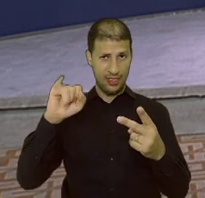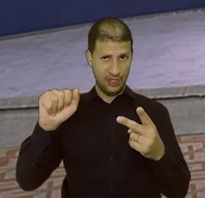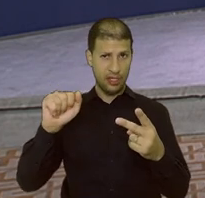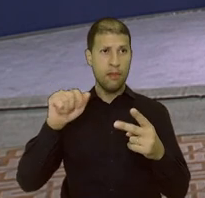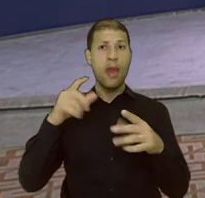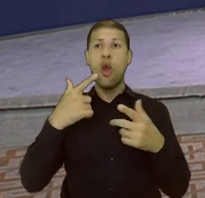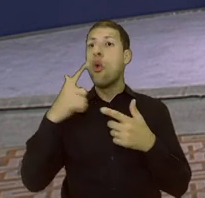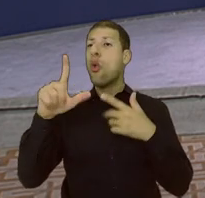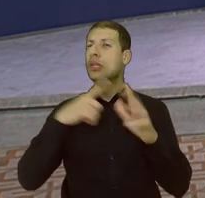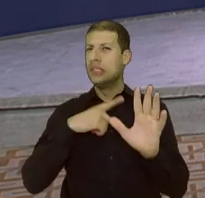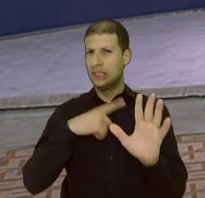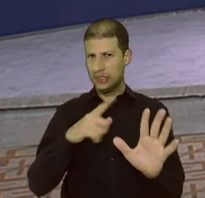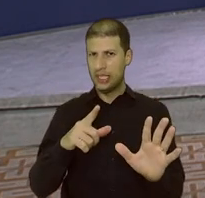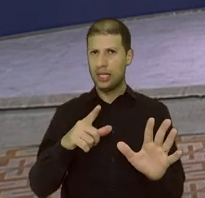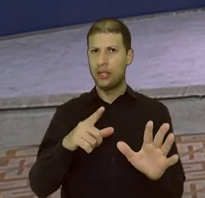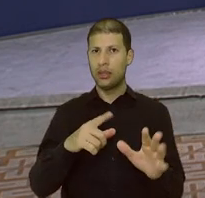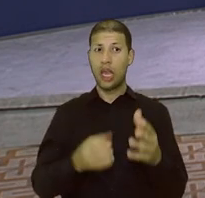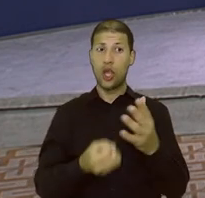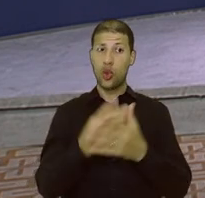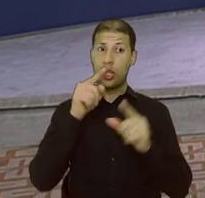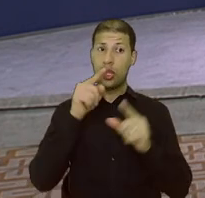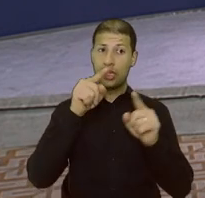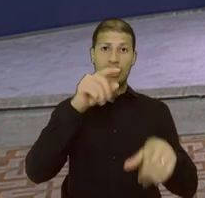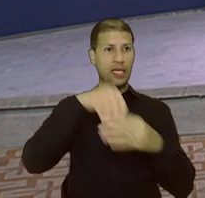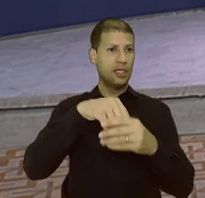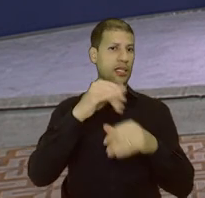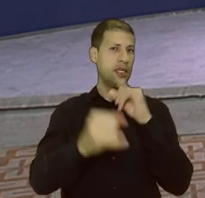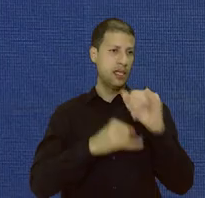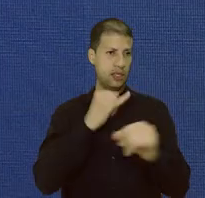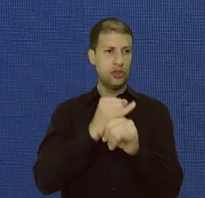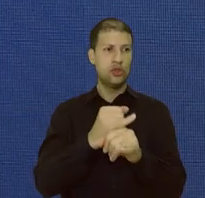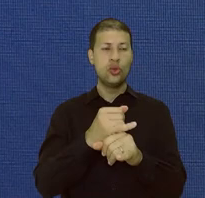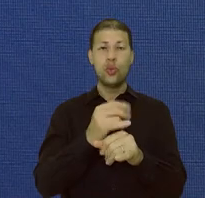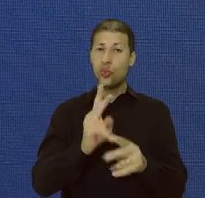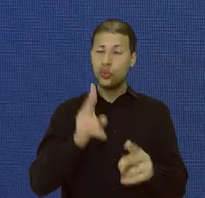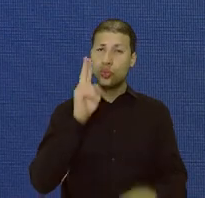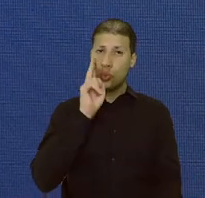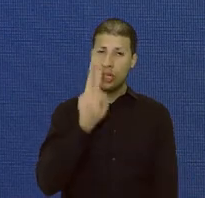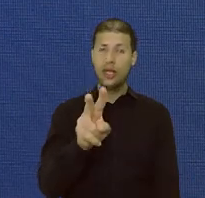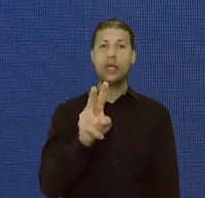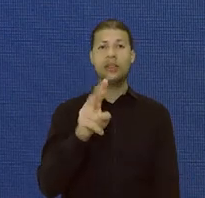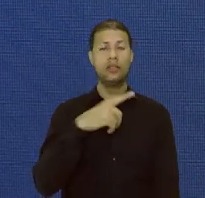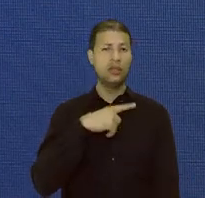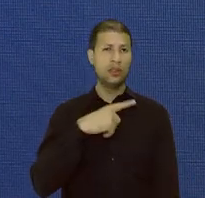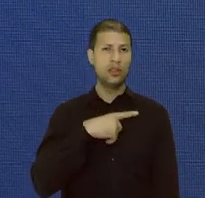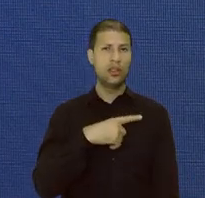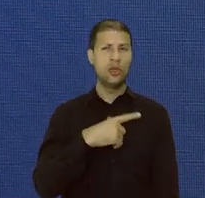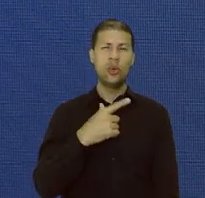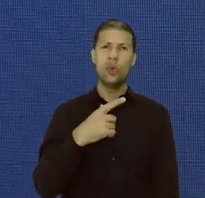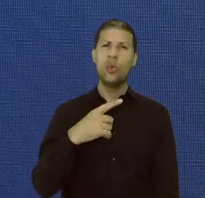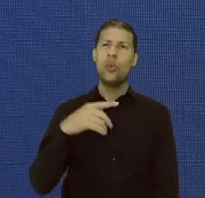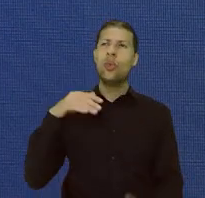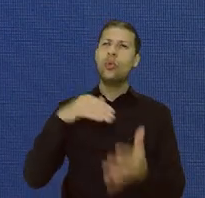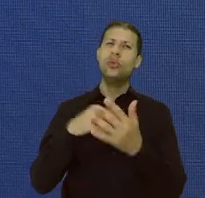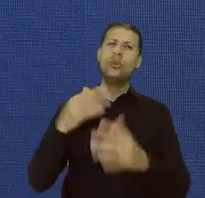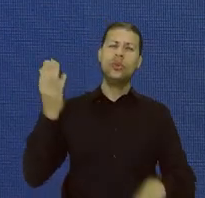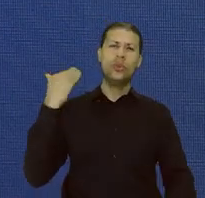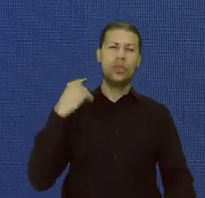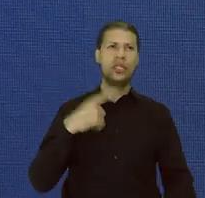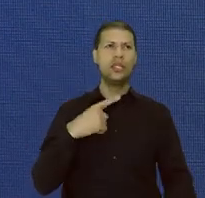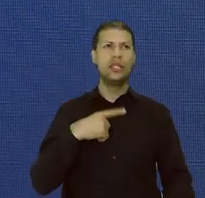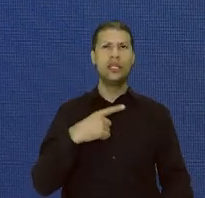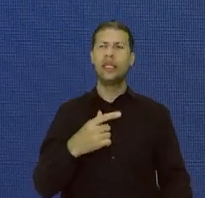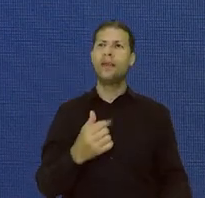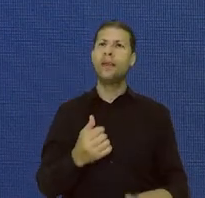nascido no digital e a gente continua olhando a gente tem o último fundo consumo representa